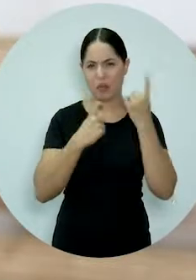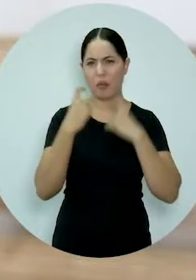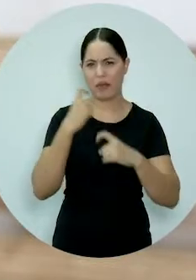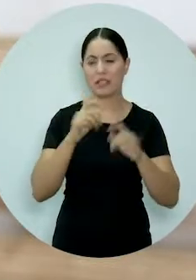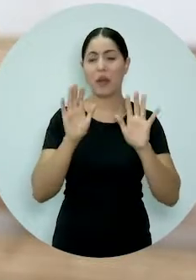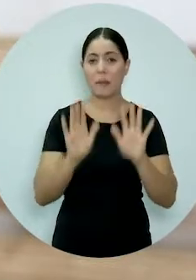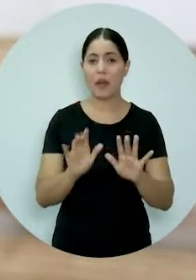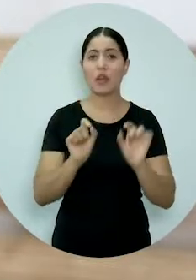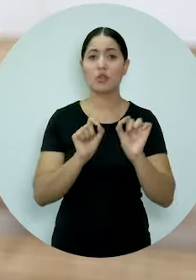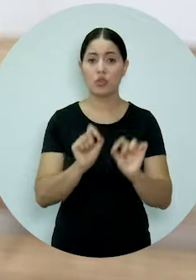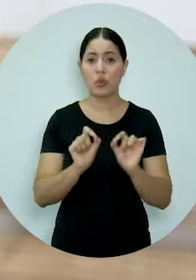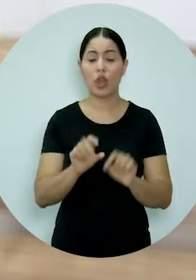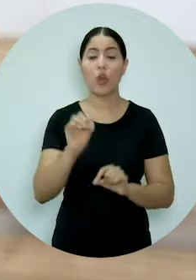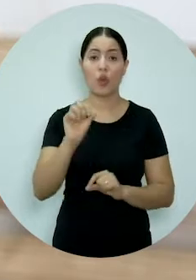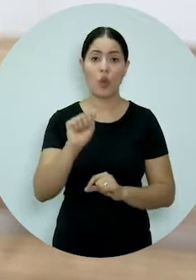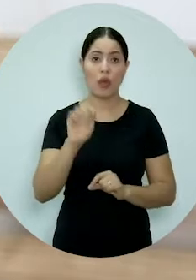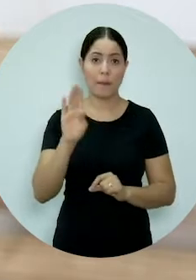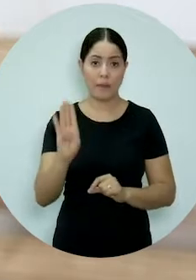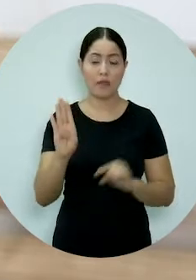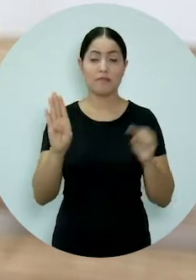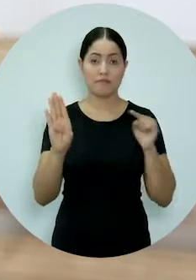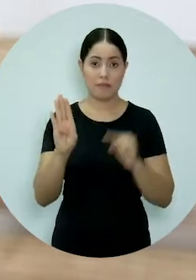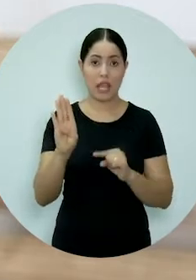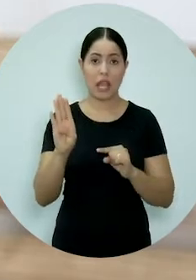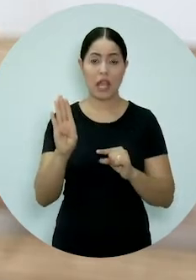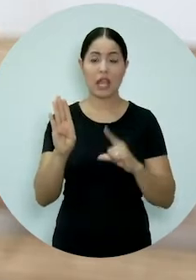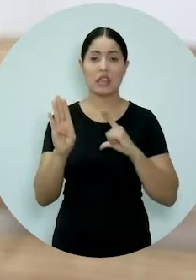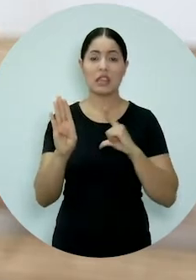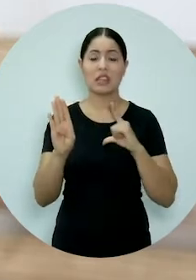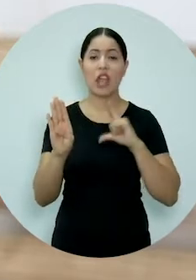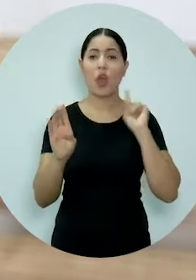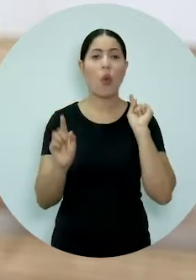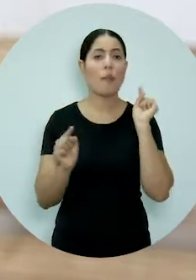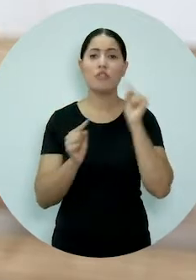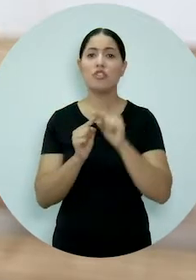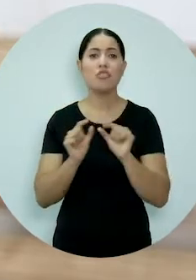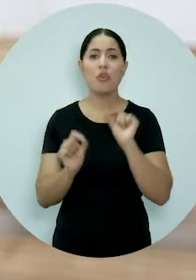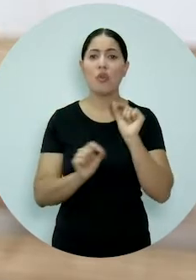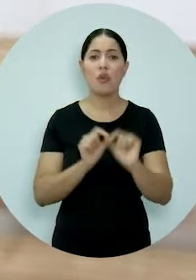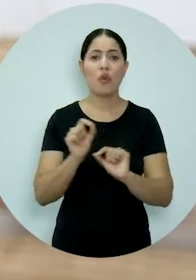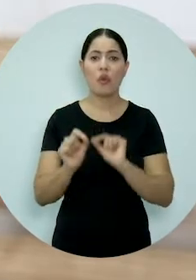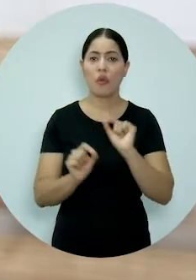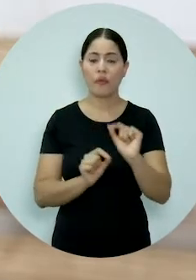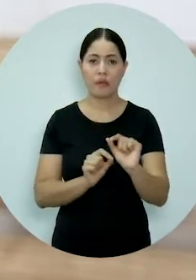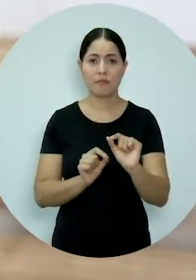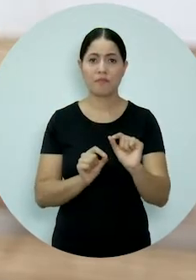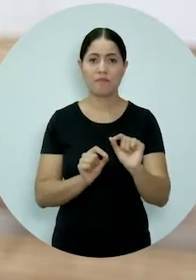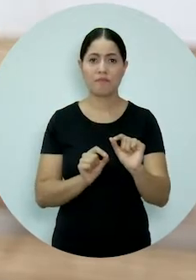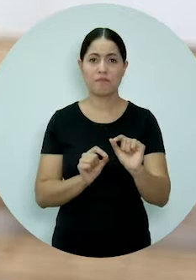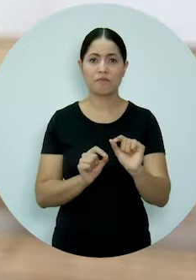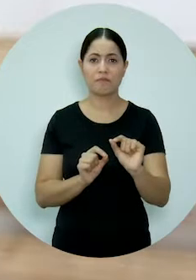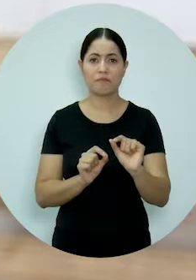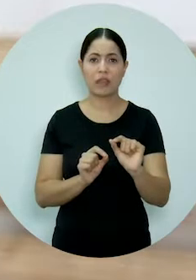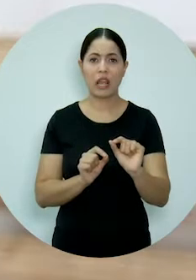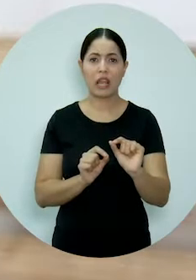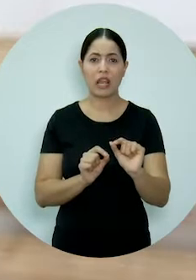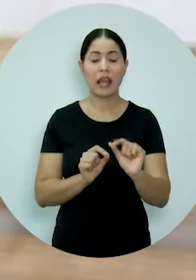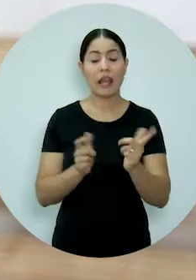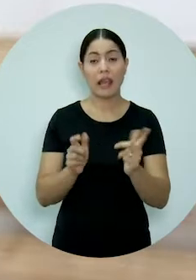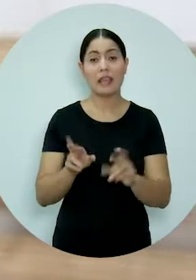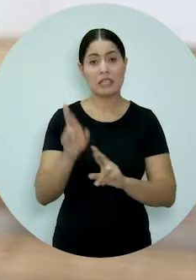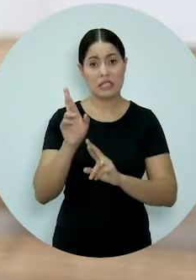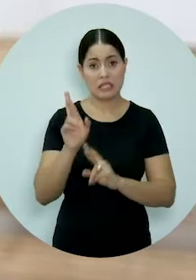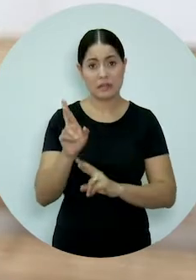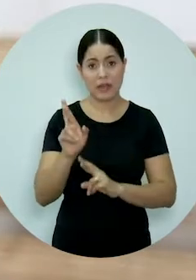graves e preocupantes, né? O que a Ordem dos Advogados faz, como a todos é necessário fazer, é